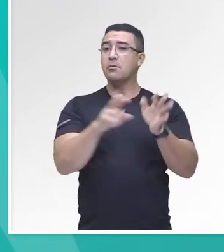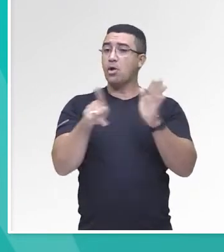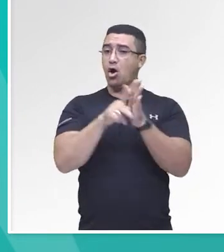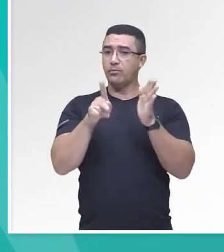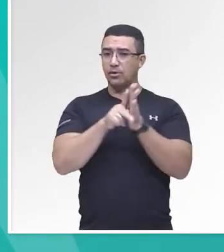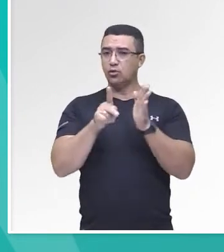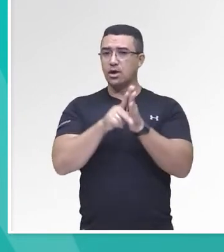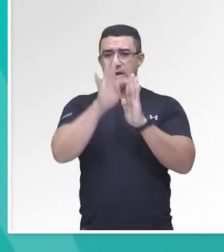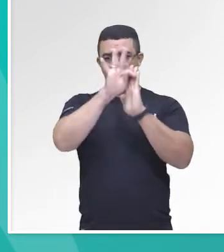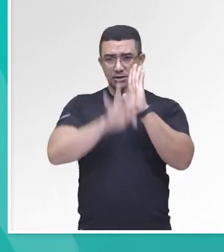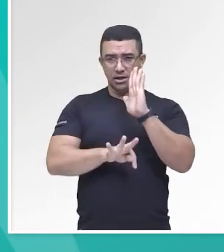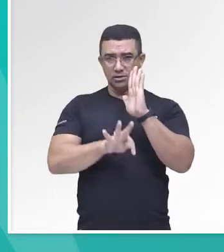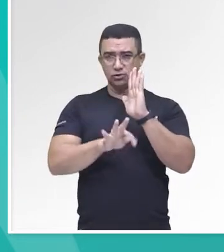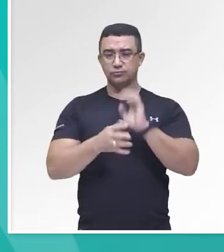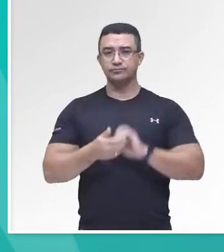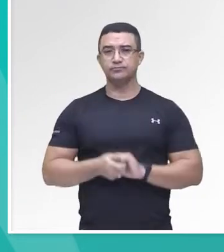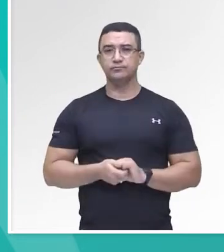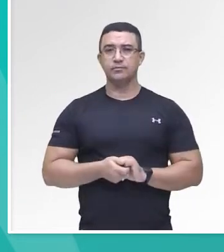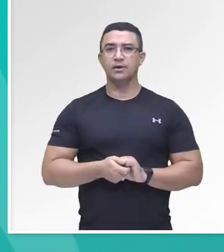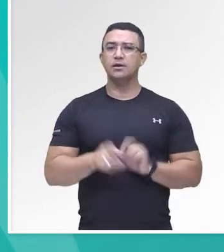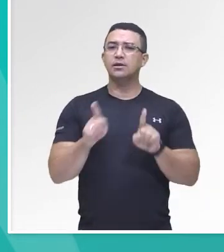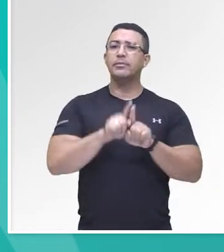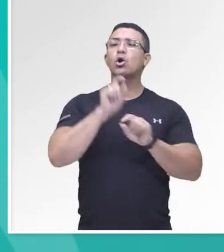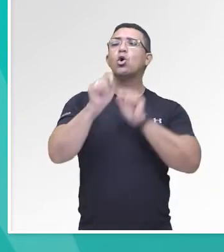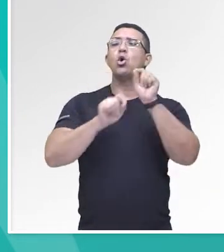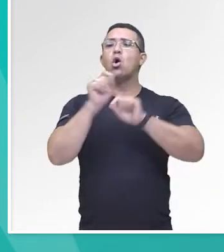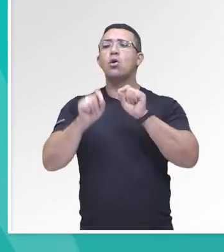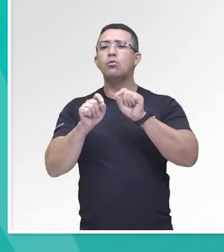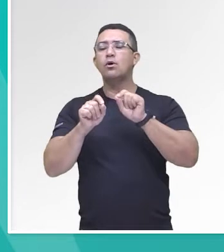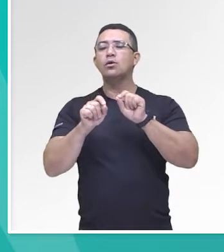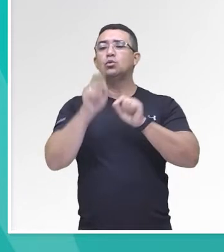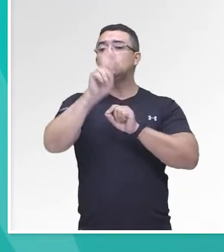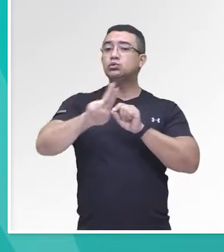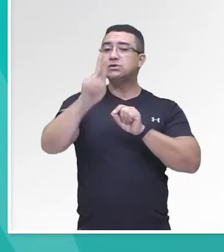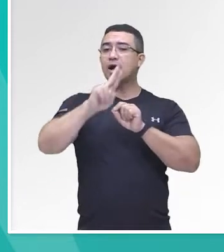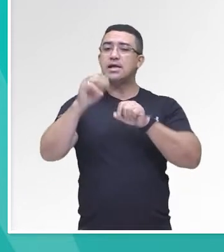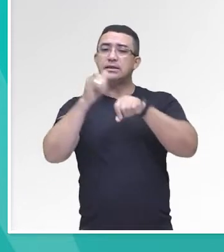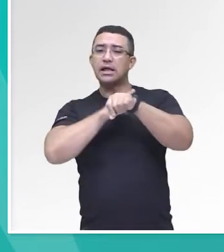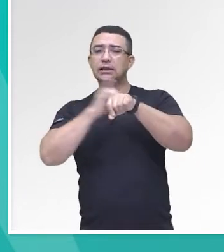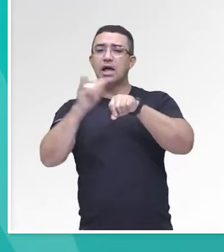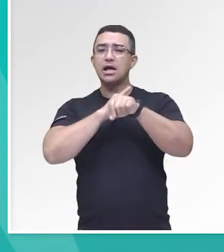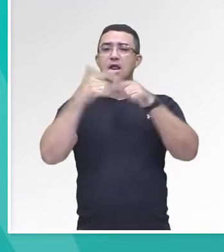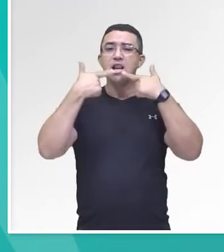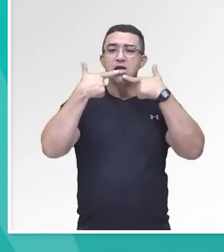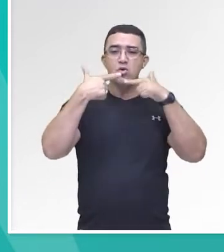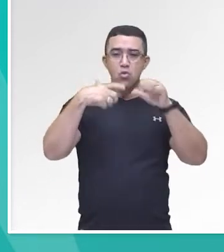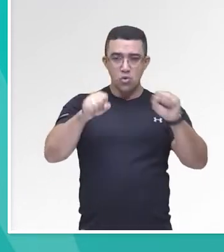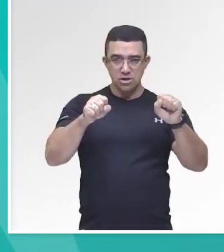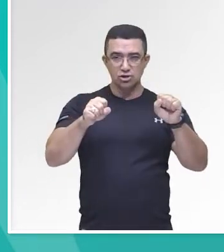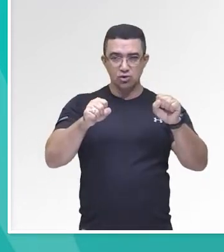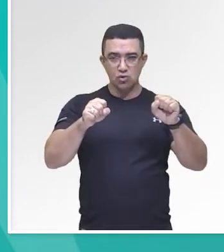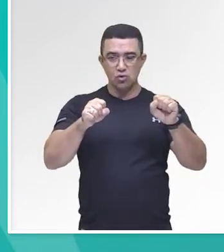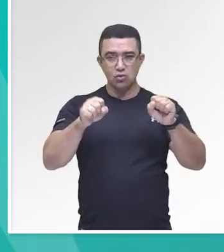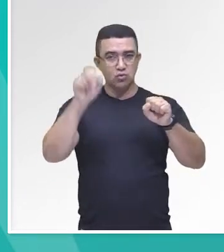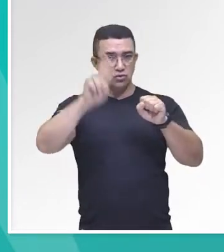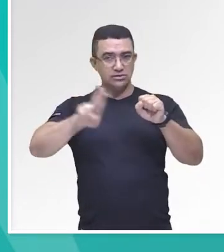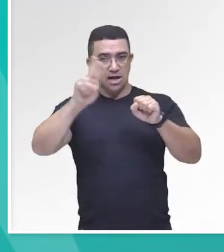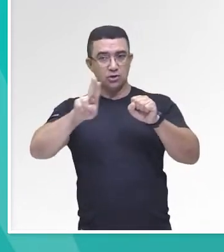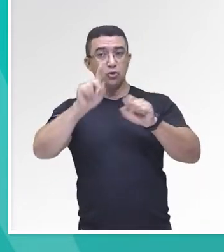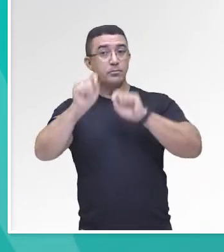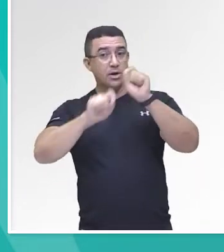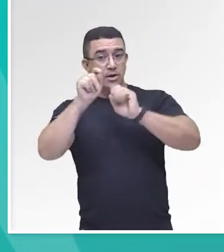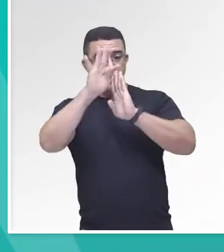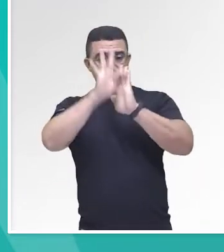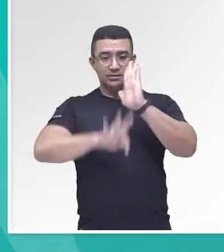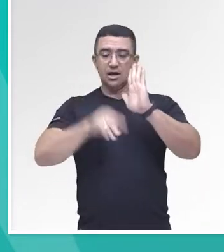texto. Trata dos mecanismos linguísticos empregados na busca pela coerência. A